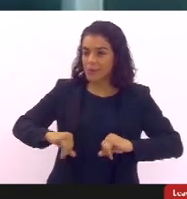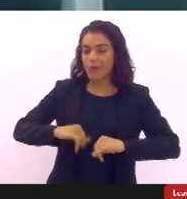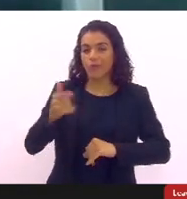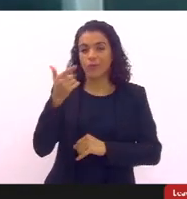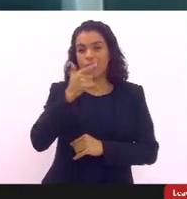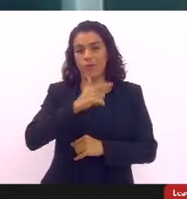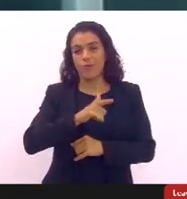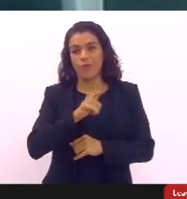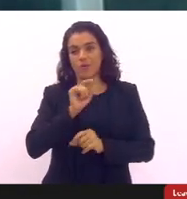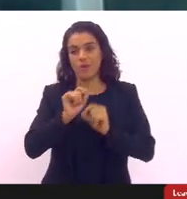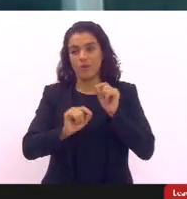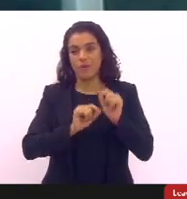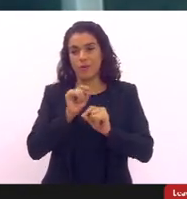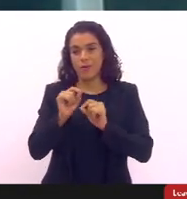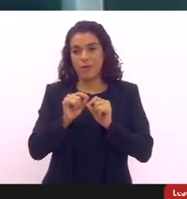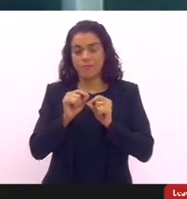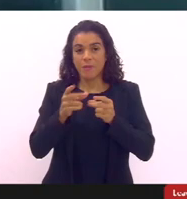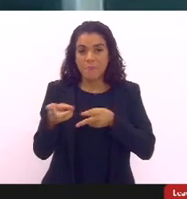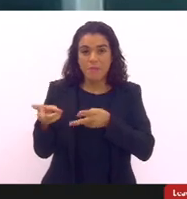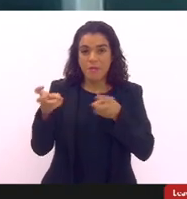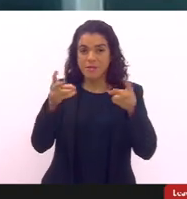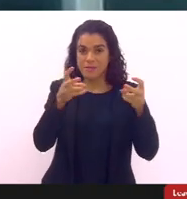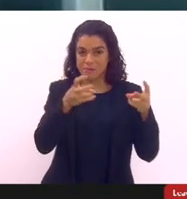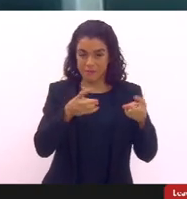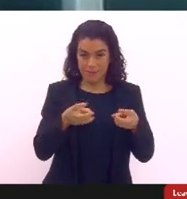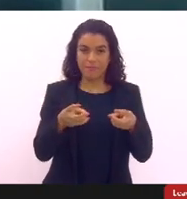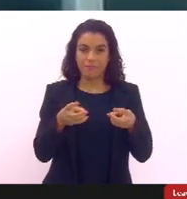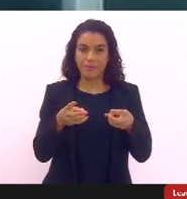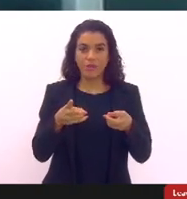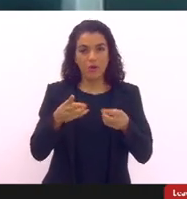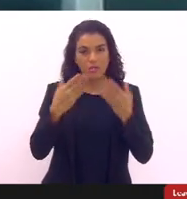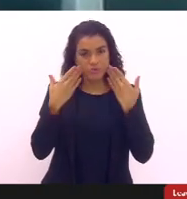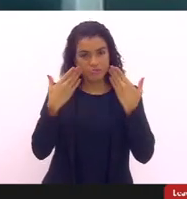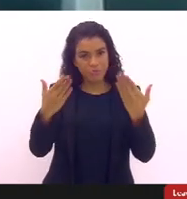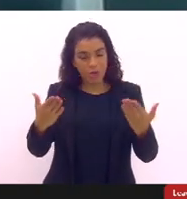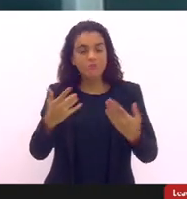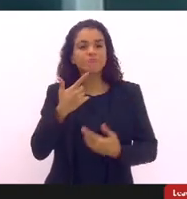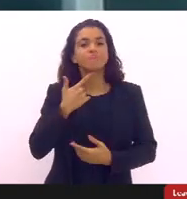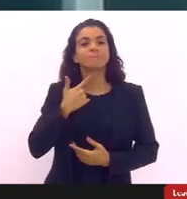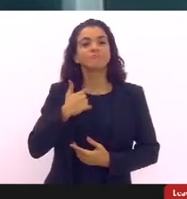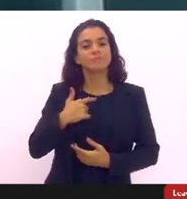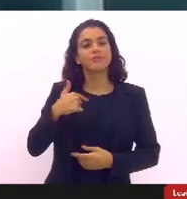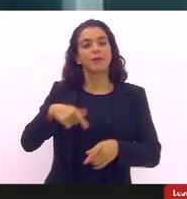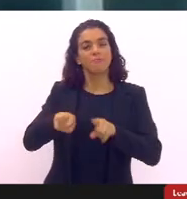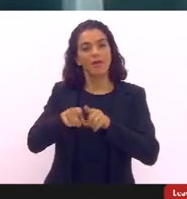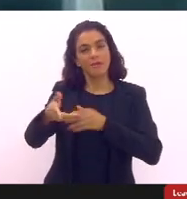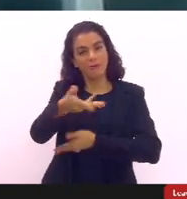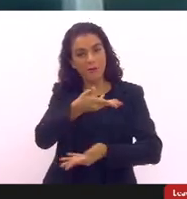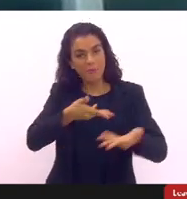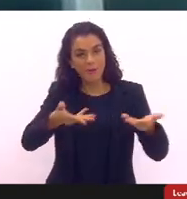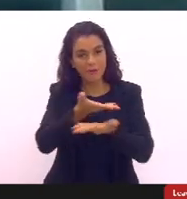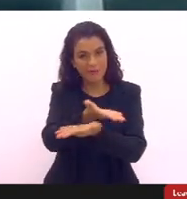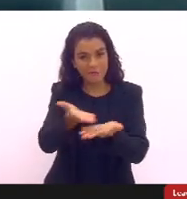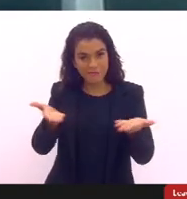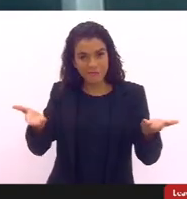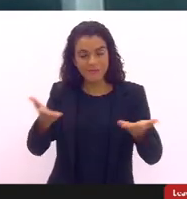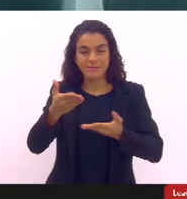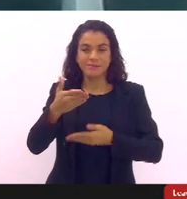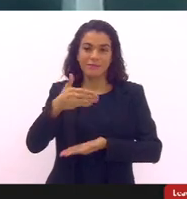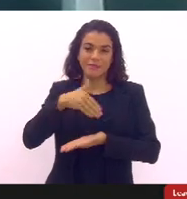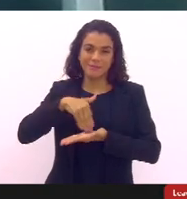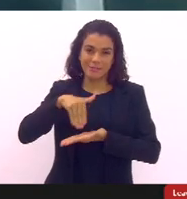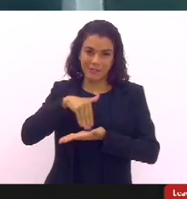consegue ver as coisas acontecerem. Então, a gente manifesta aqui o nosso desejo, eu compartilho aqui o desejo também da nossa